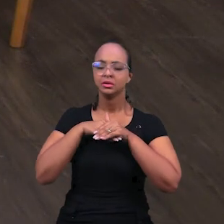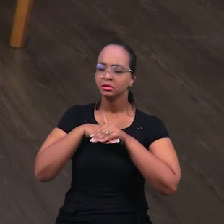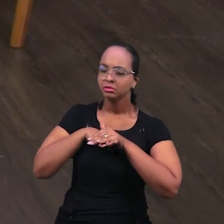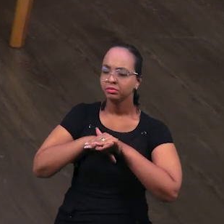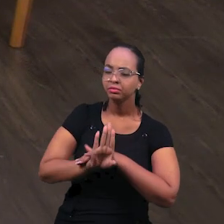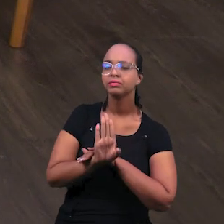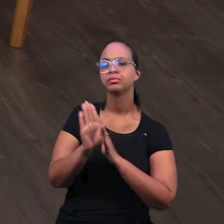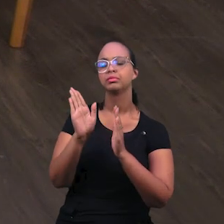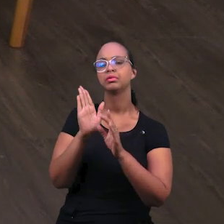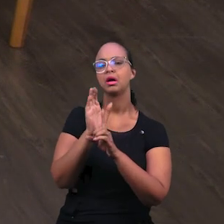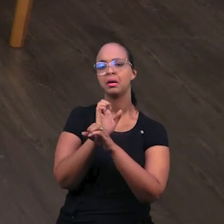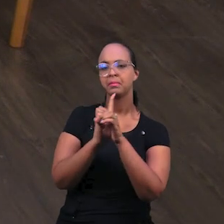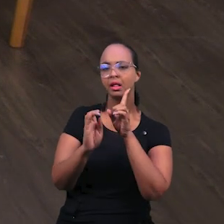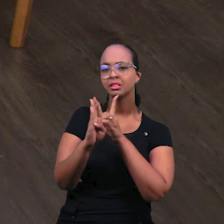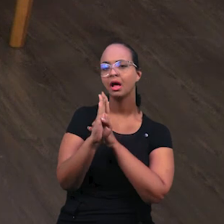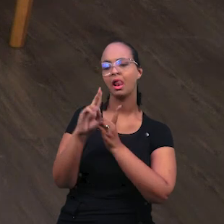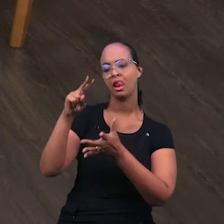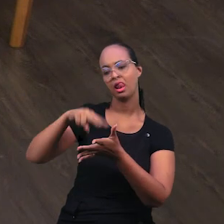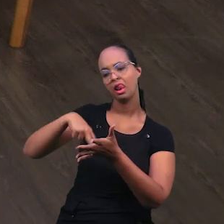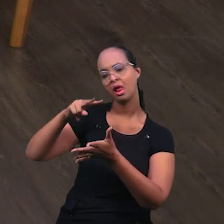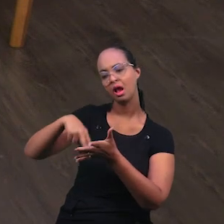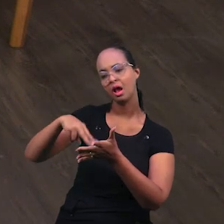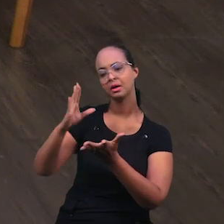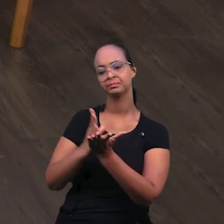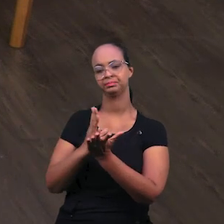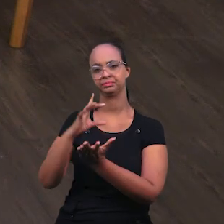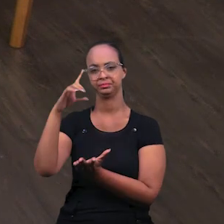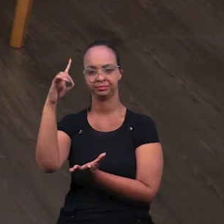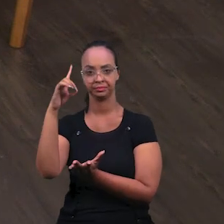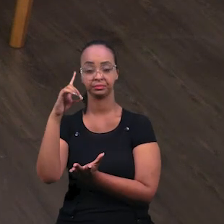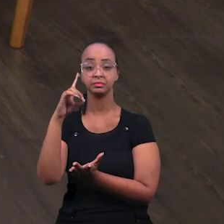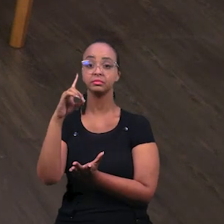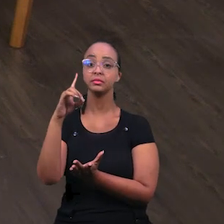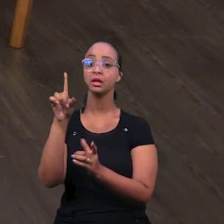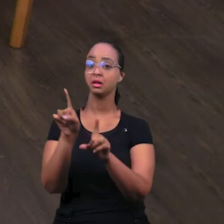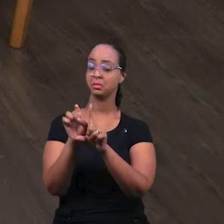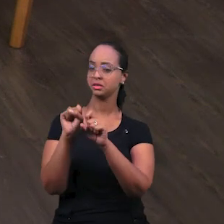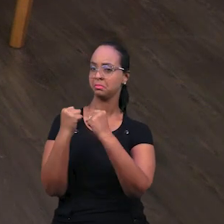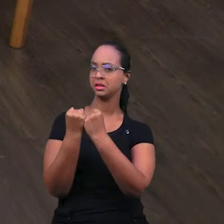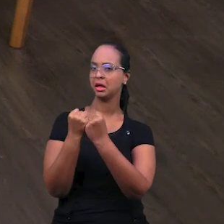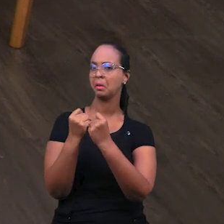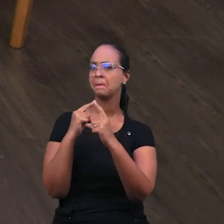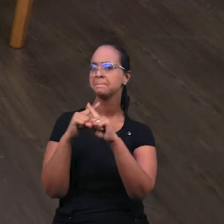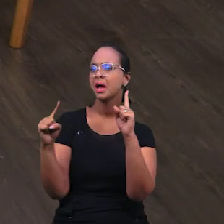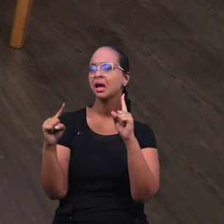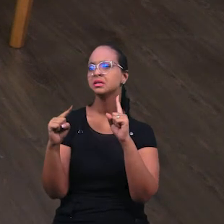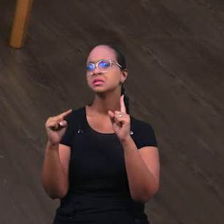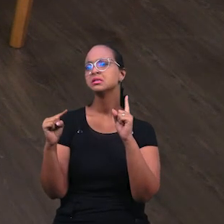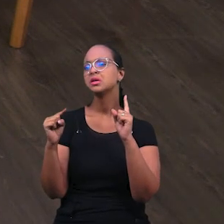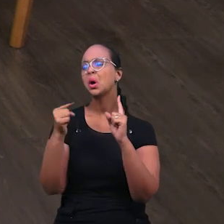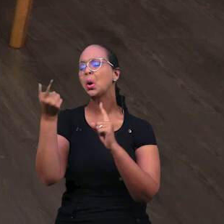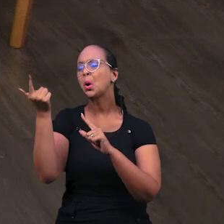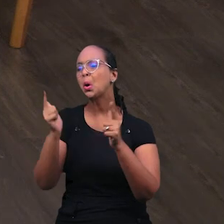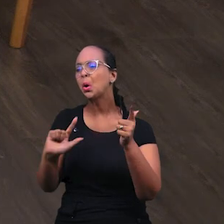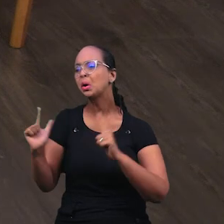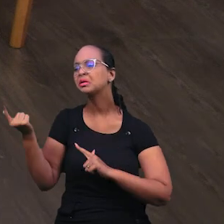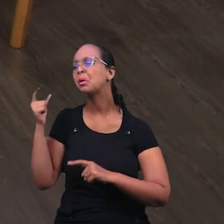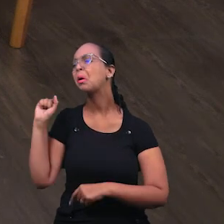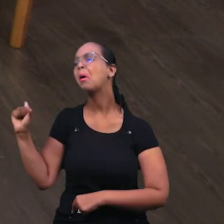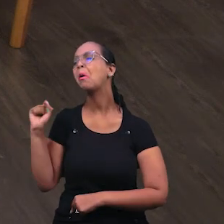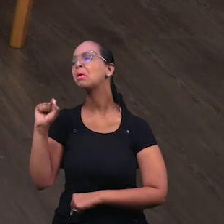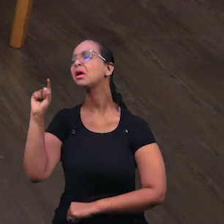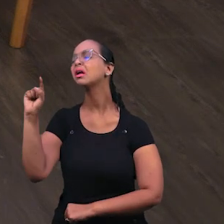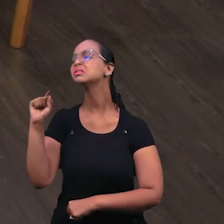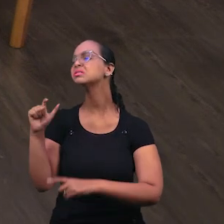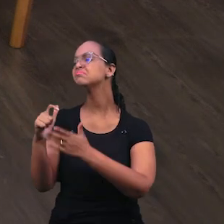na EBD, na leitura da palavra, né, nos seminários. Mas e as outras, né, visões? O que é